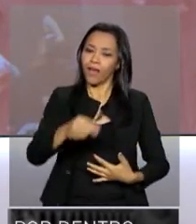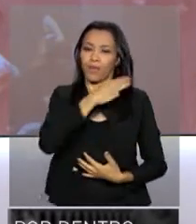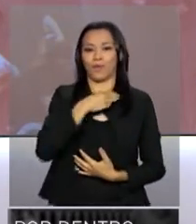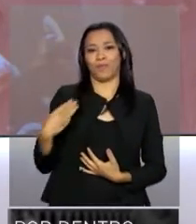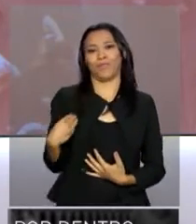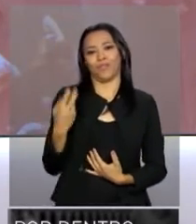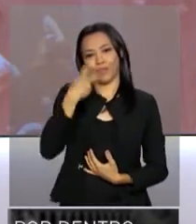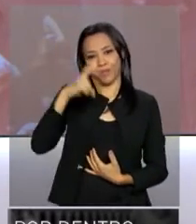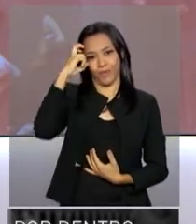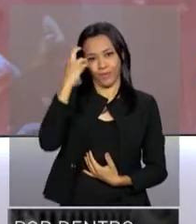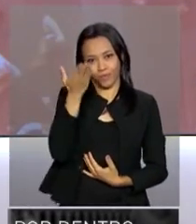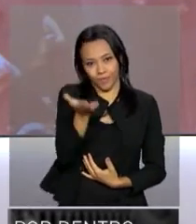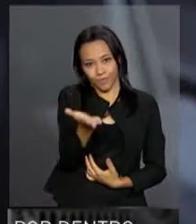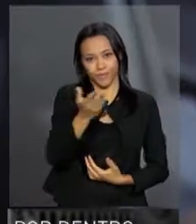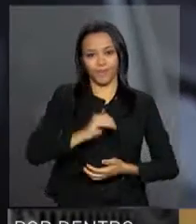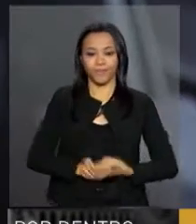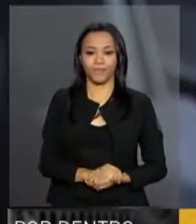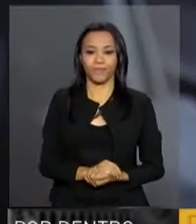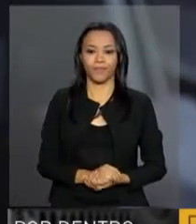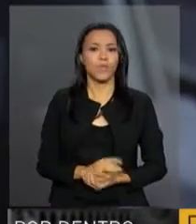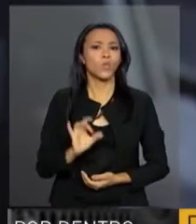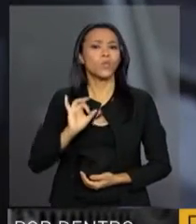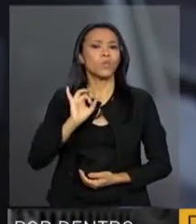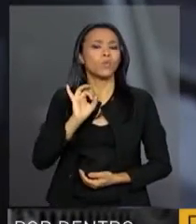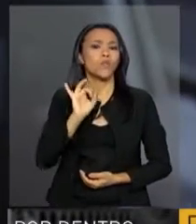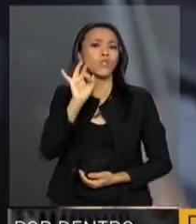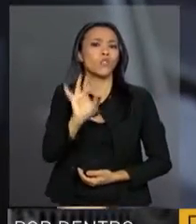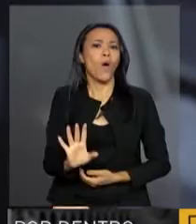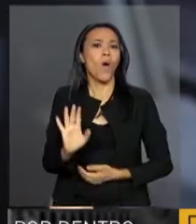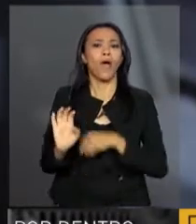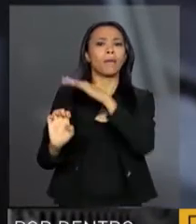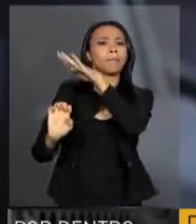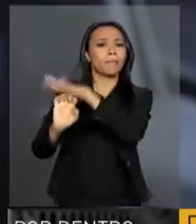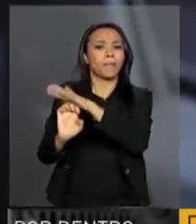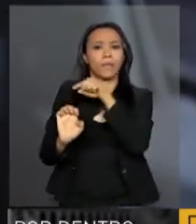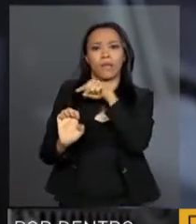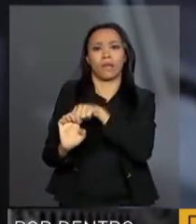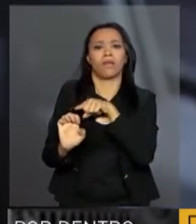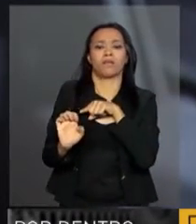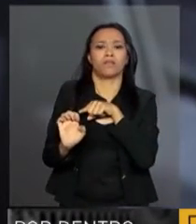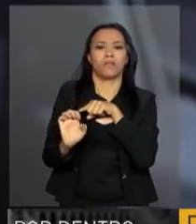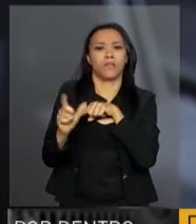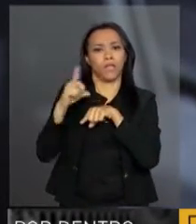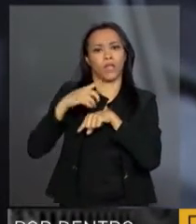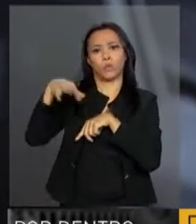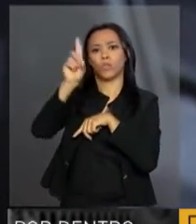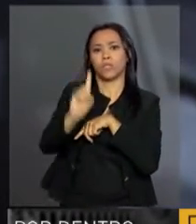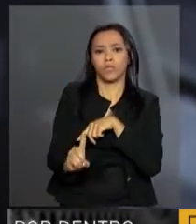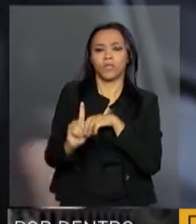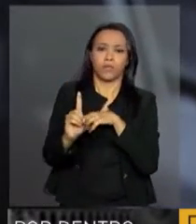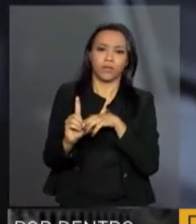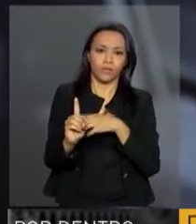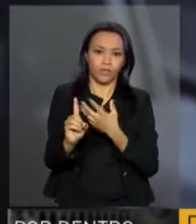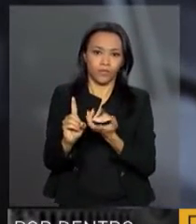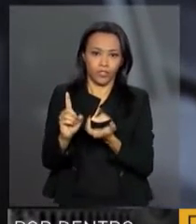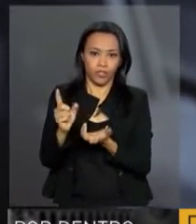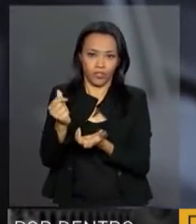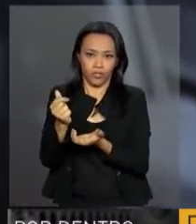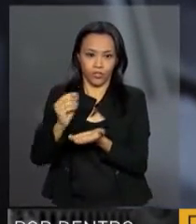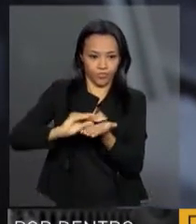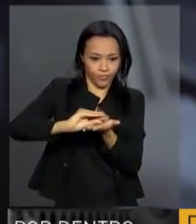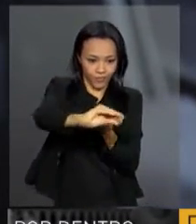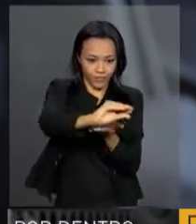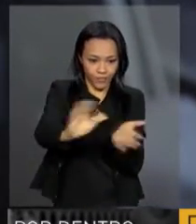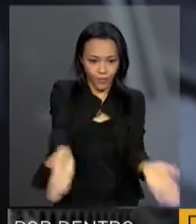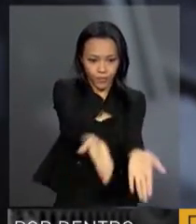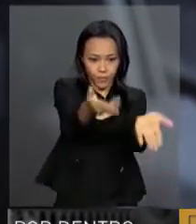Cultura, Roberto Freire. Não é a pessoa jurídica apenas que deve ter esse direito de financiar a cultura, de